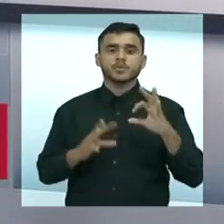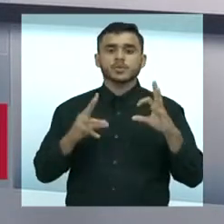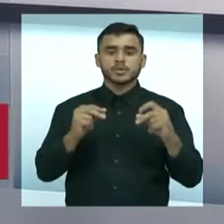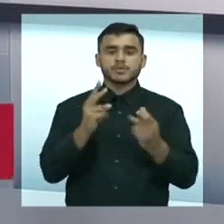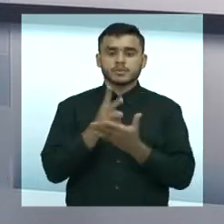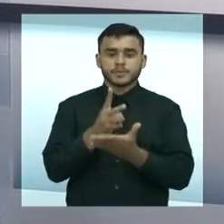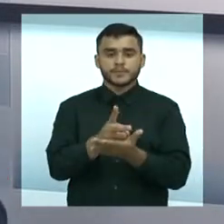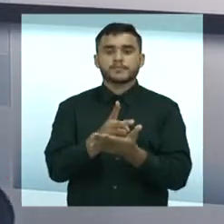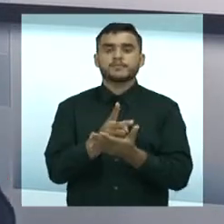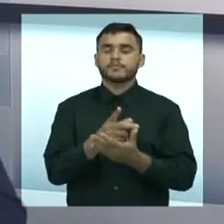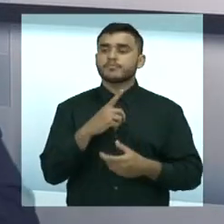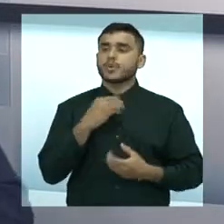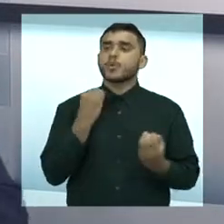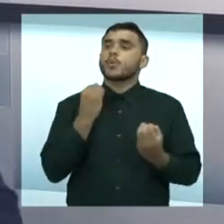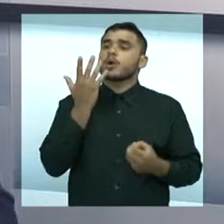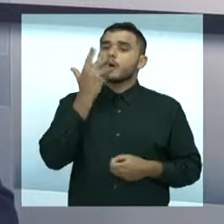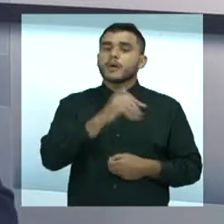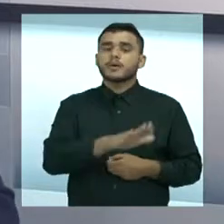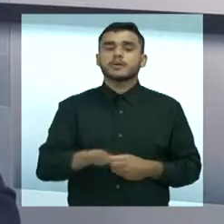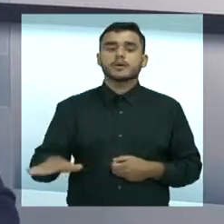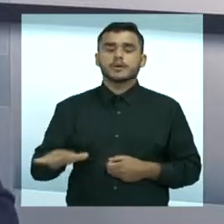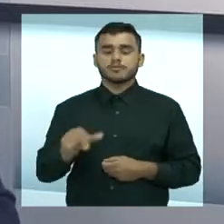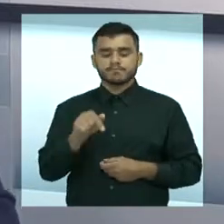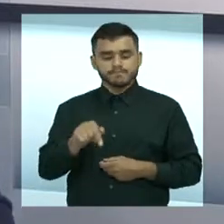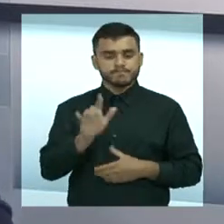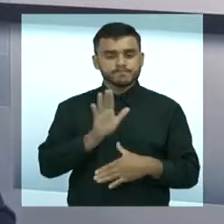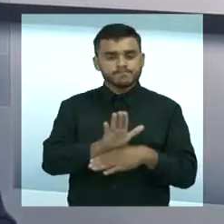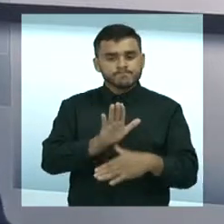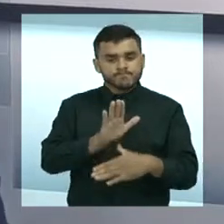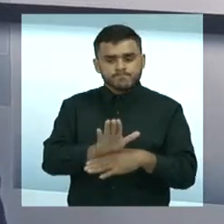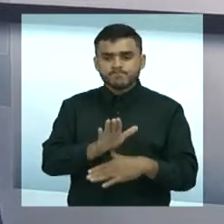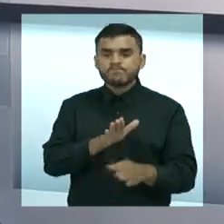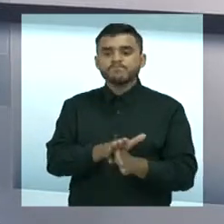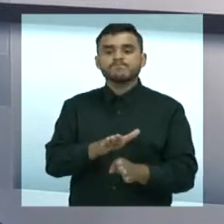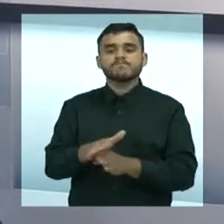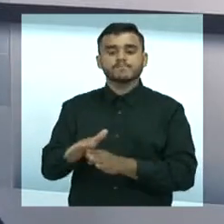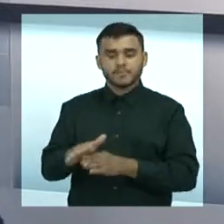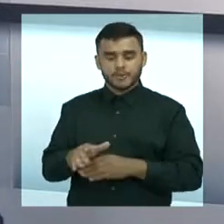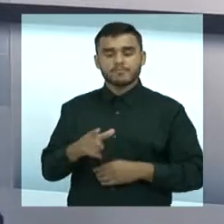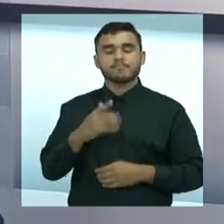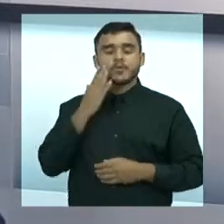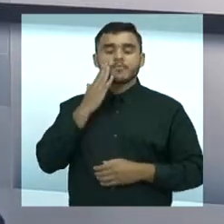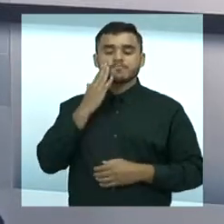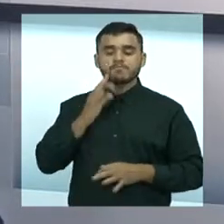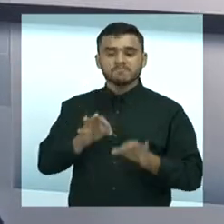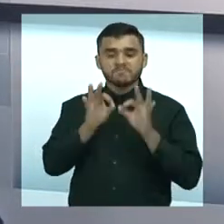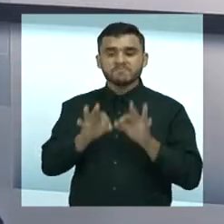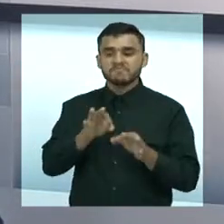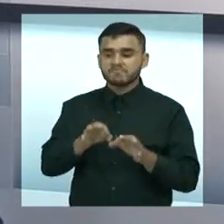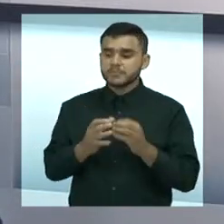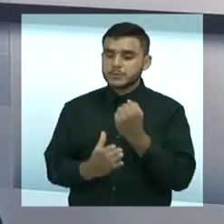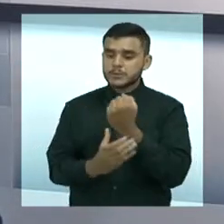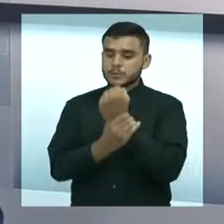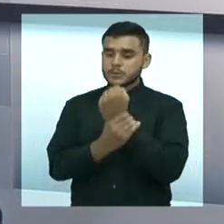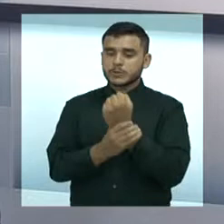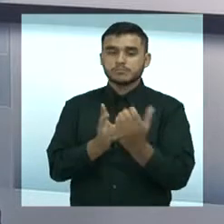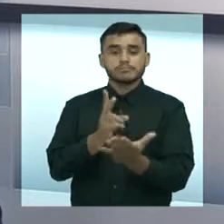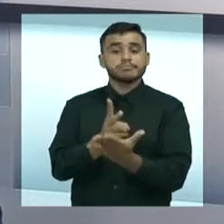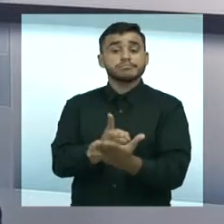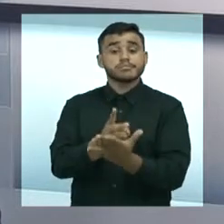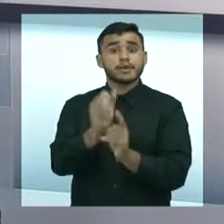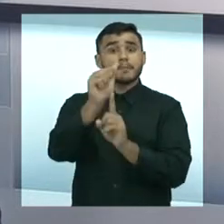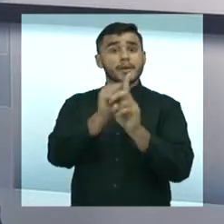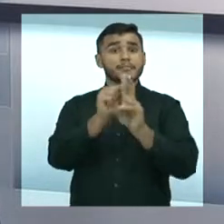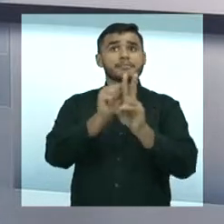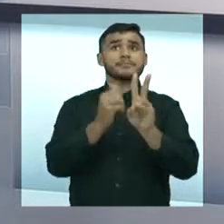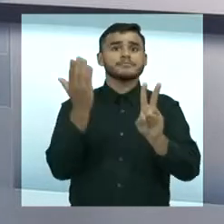infância, como a infância precisa ser. O Selo Amigo da Criança e do Adolescente foi lançado há 2 meses e